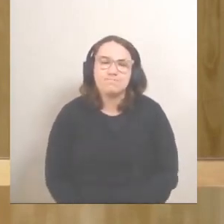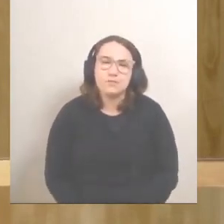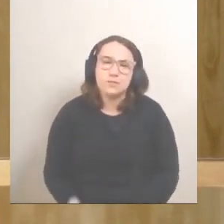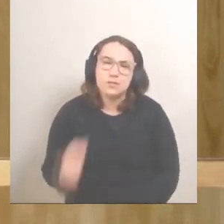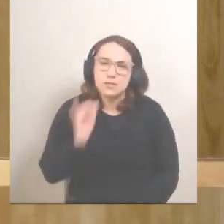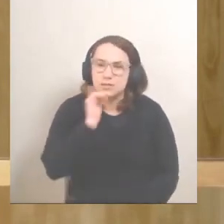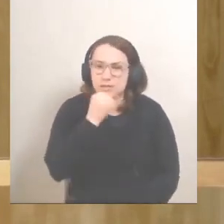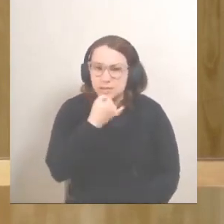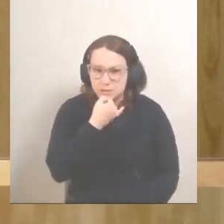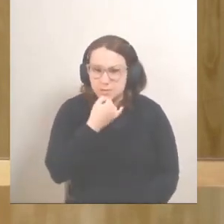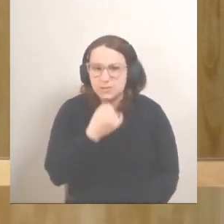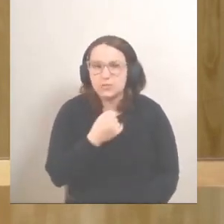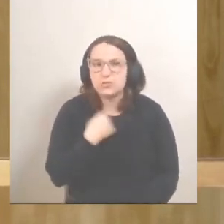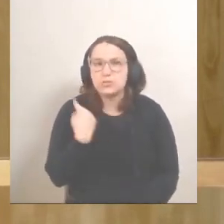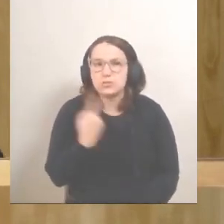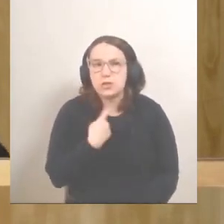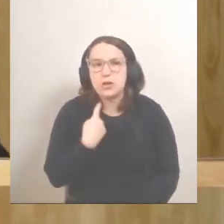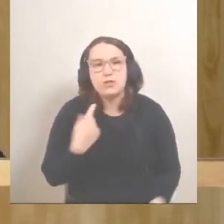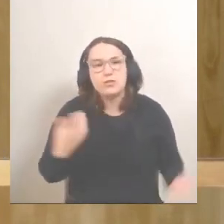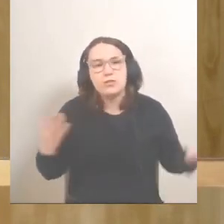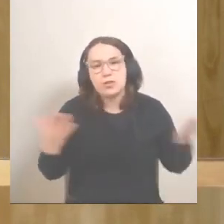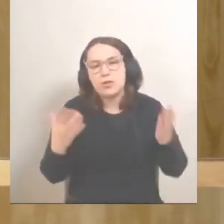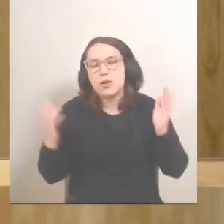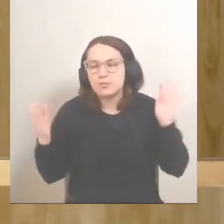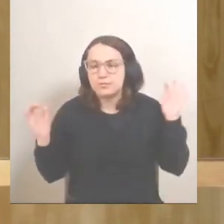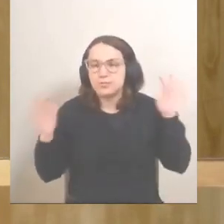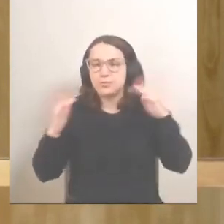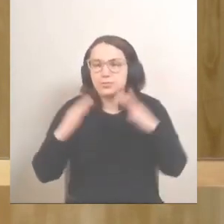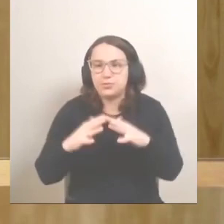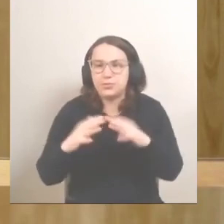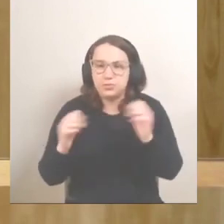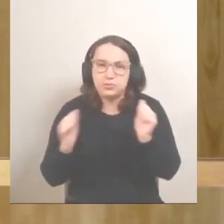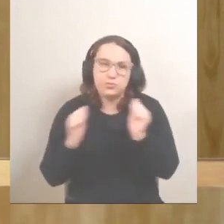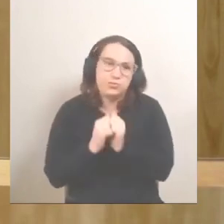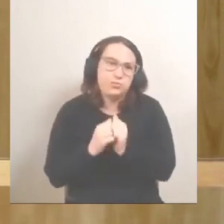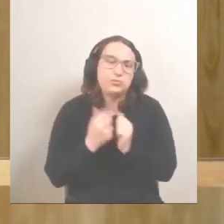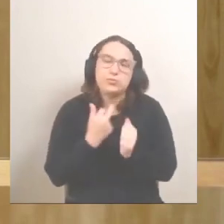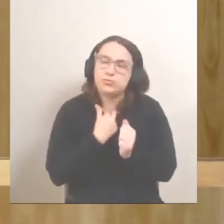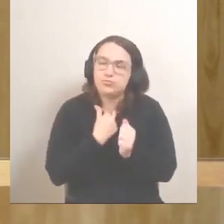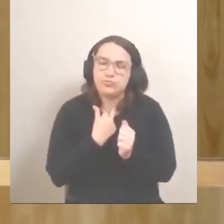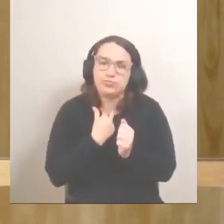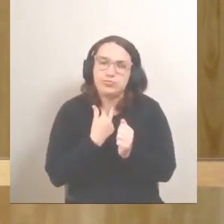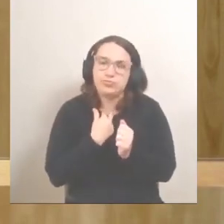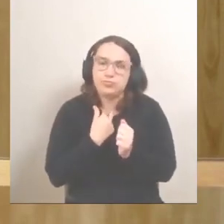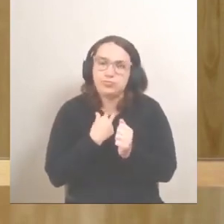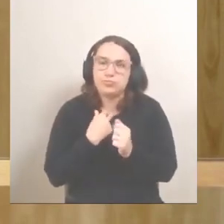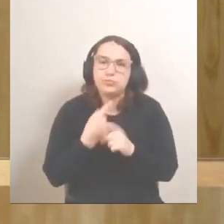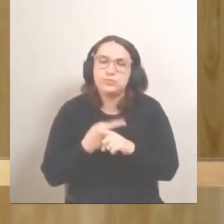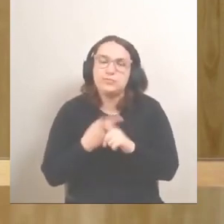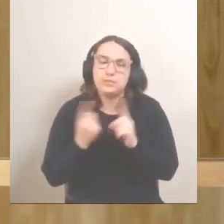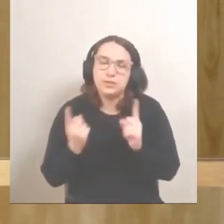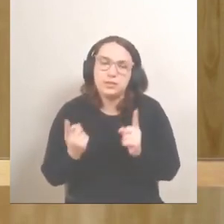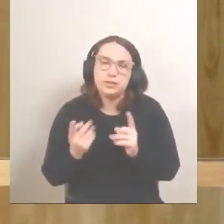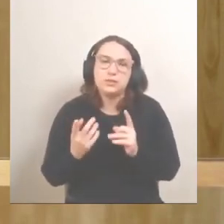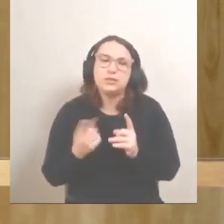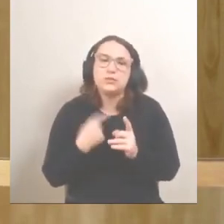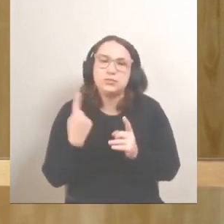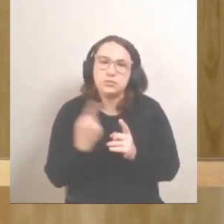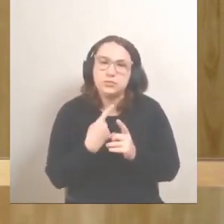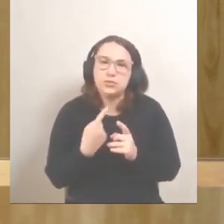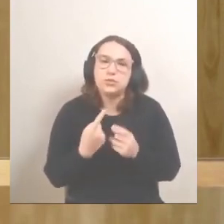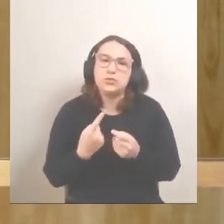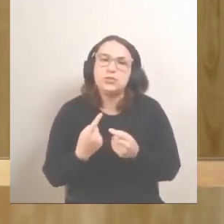infelizmente, nós não podemos estar juntos, mas nós estamos cada vez